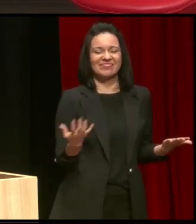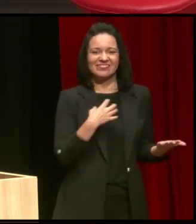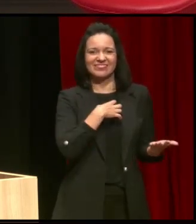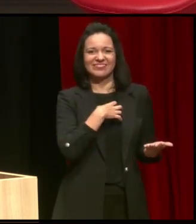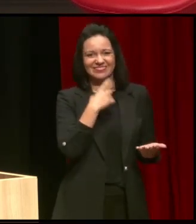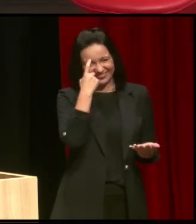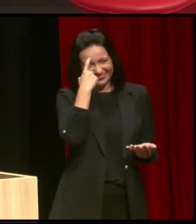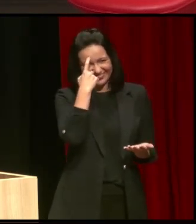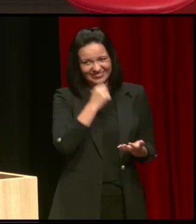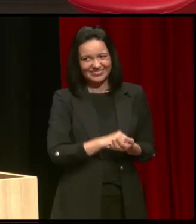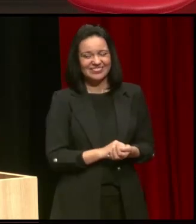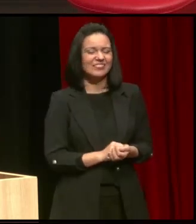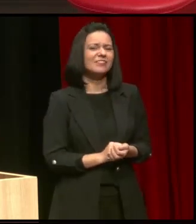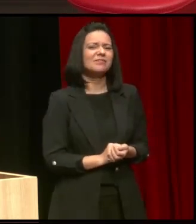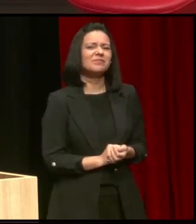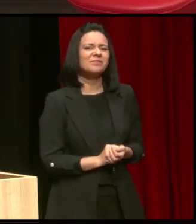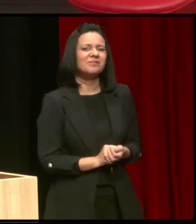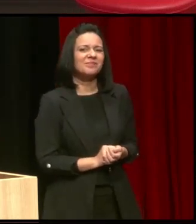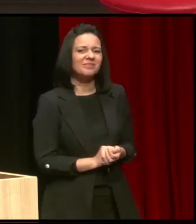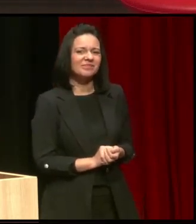Gente, olha aqui, ó.